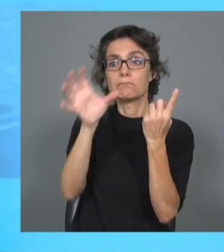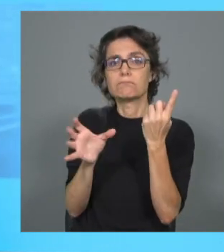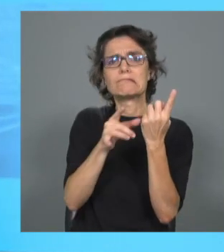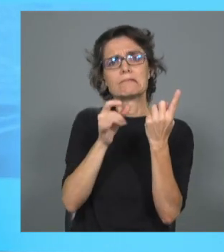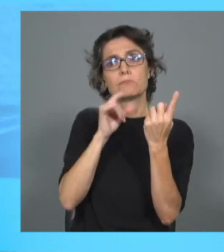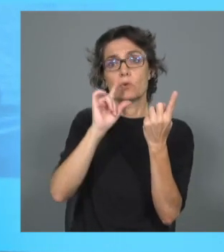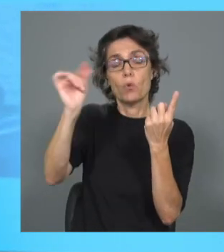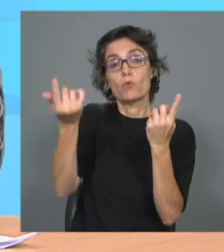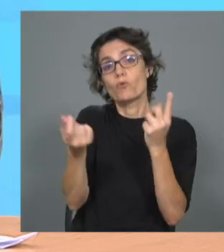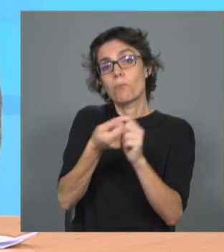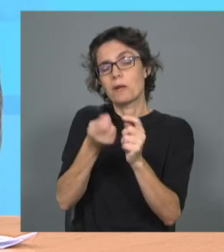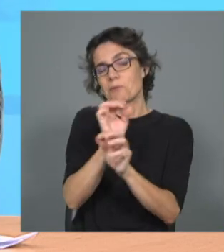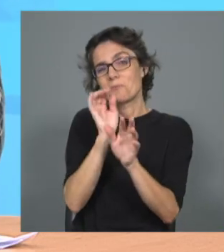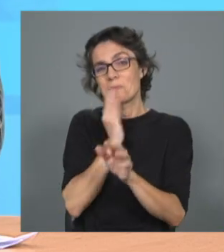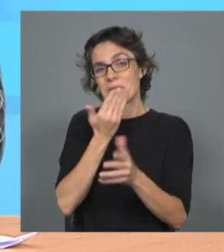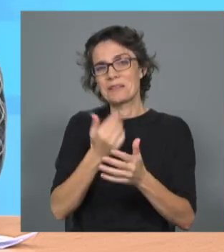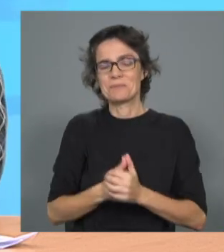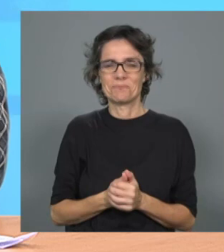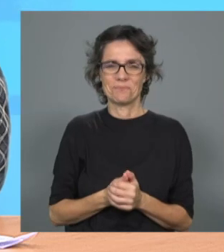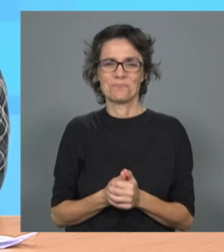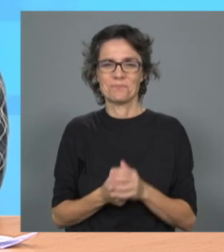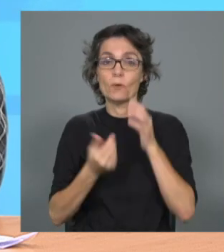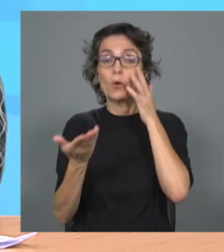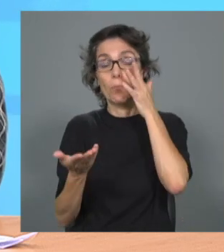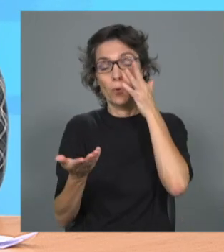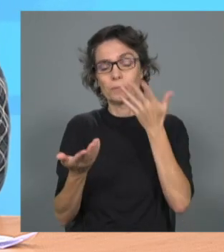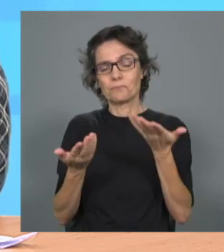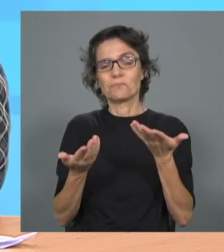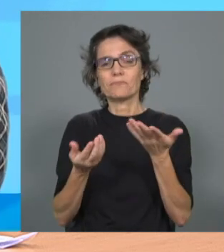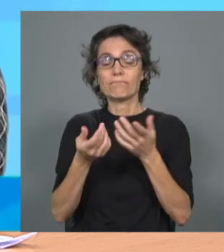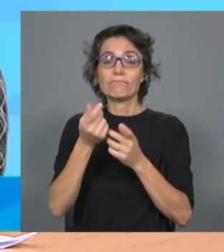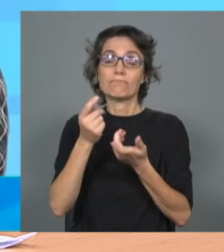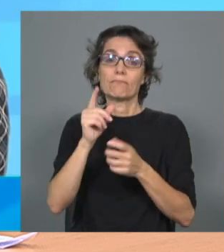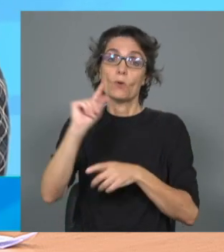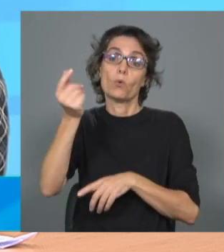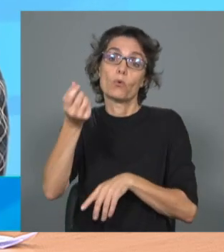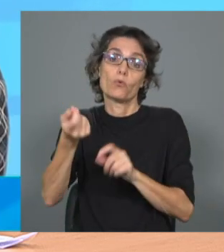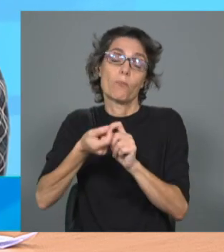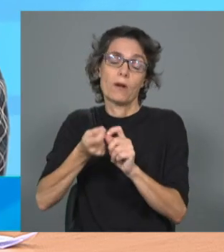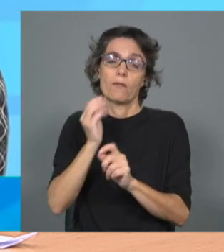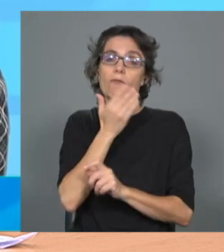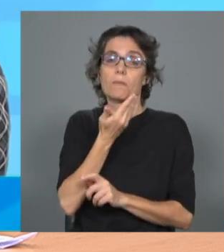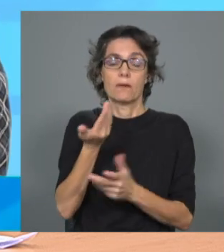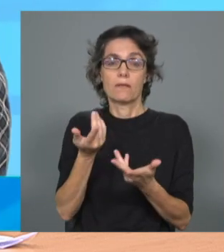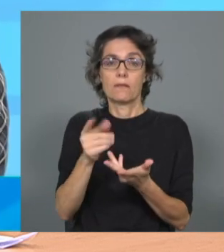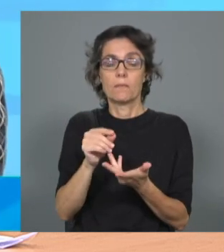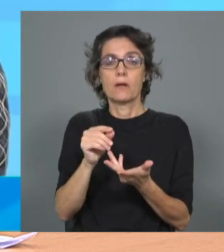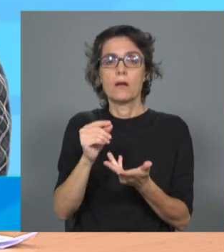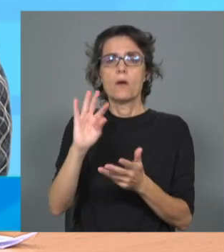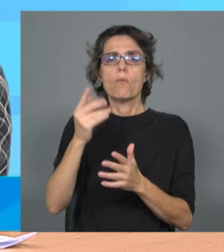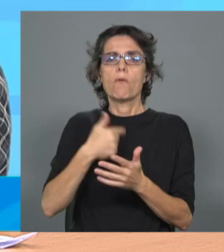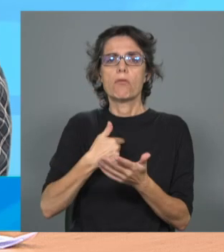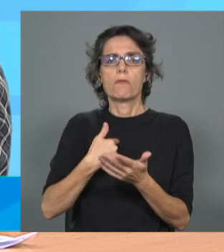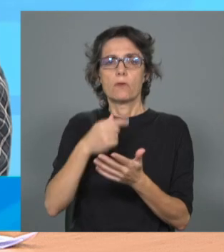distantes ou não? A distância decorre de uma experiência pessoal vivida quando era ainda